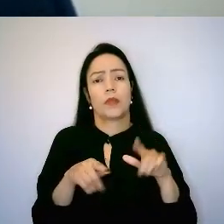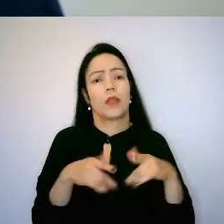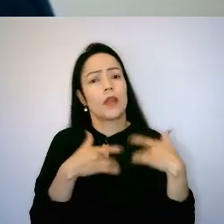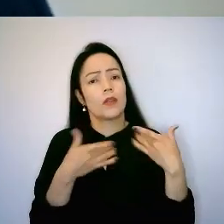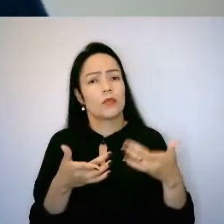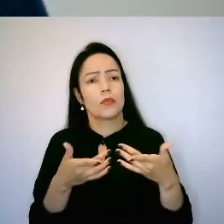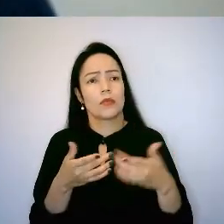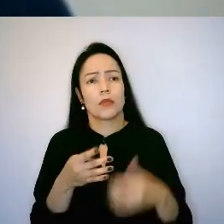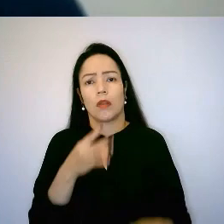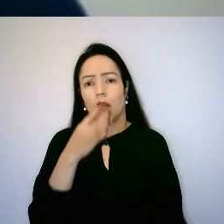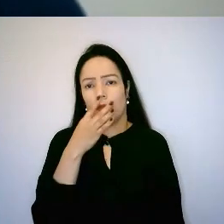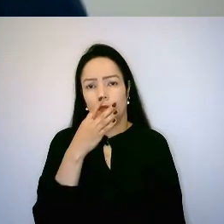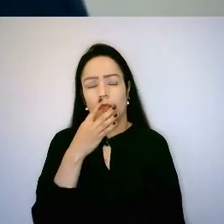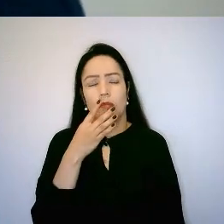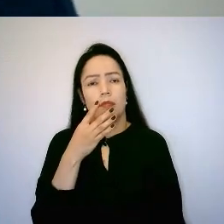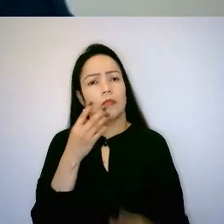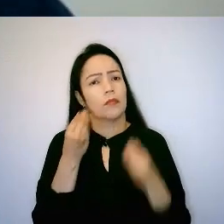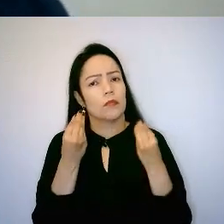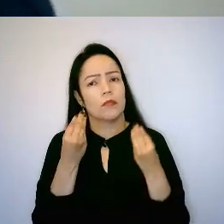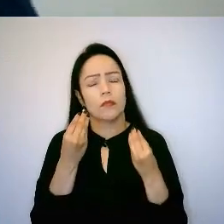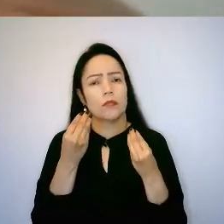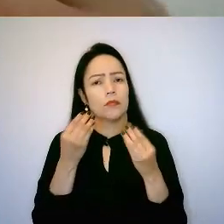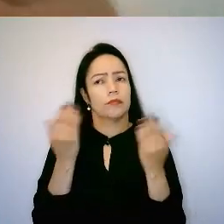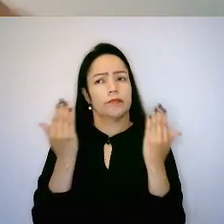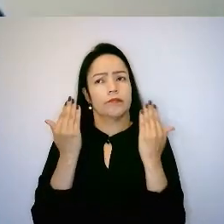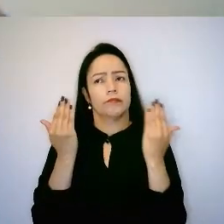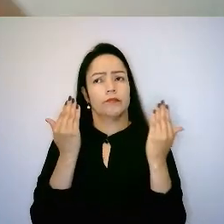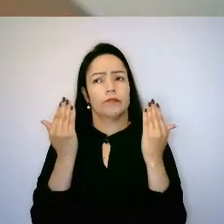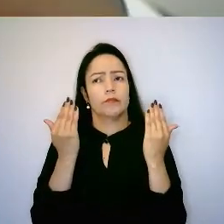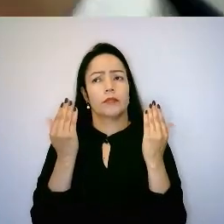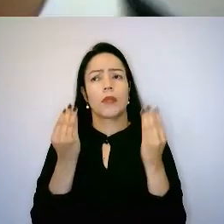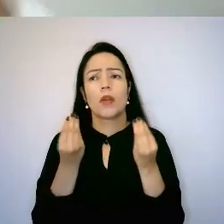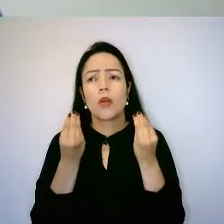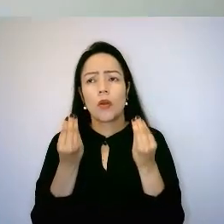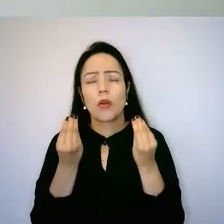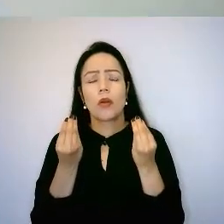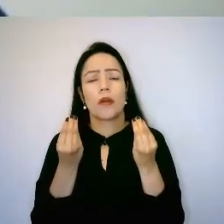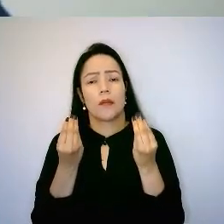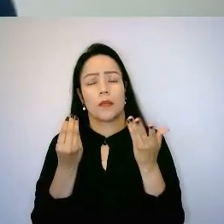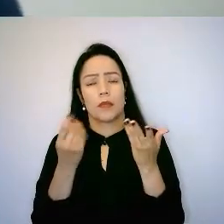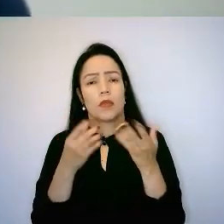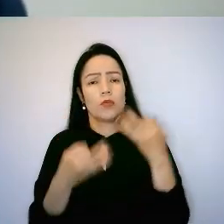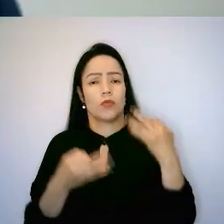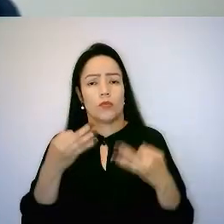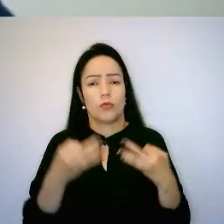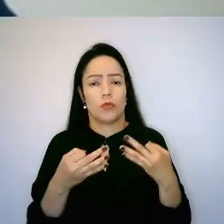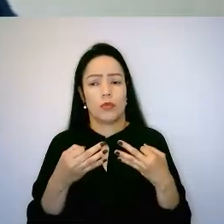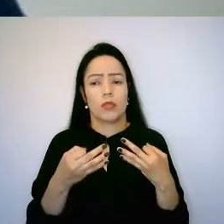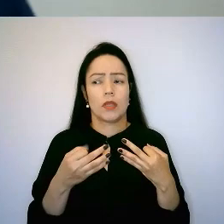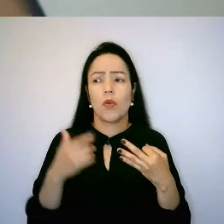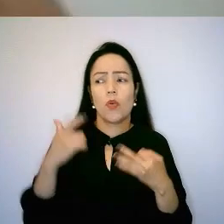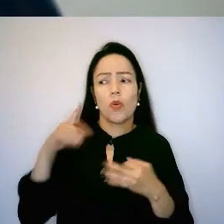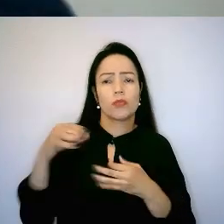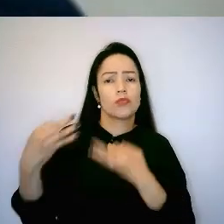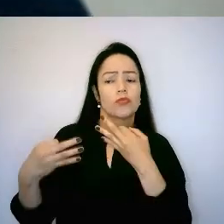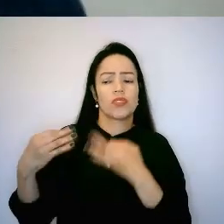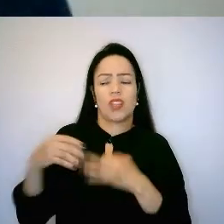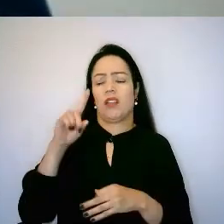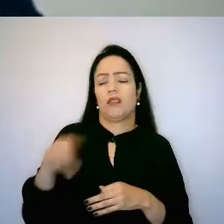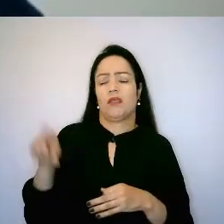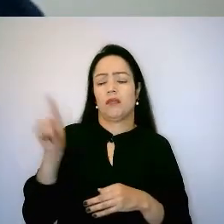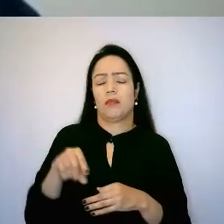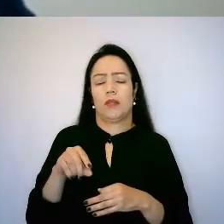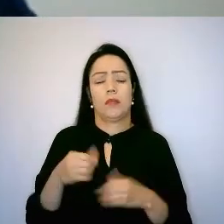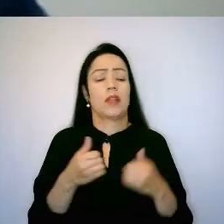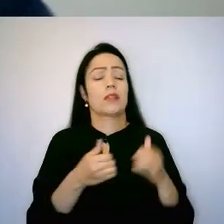perplexidade e gera questionamentos Como pode o magistrado desconsiderar o trabalho técnico de outro sem apresentar justificativas